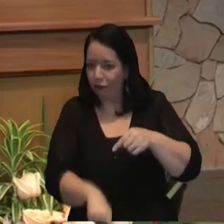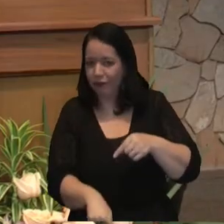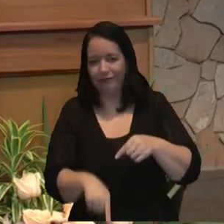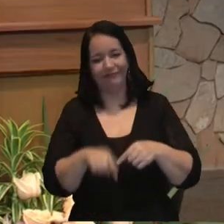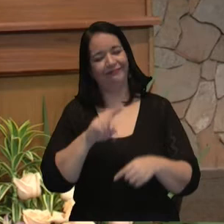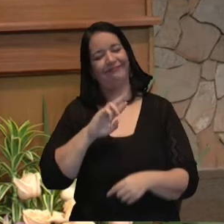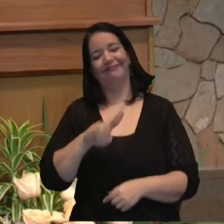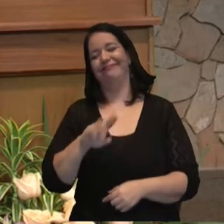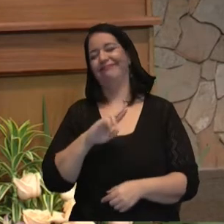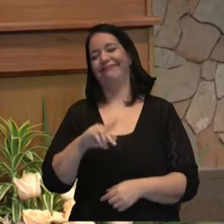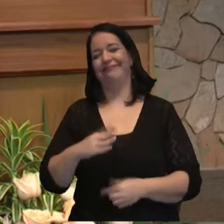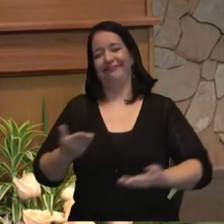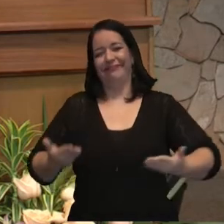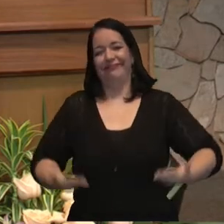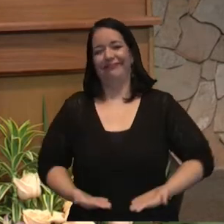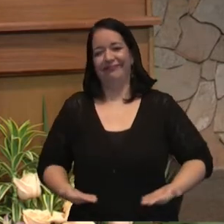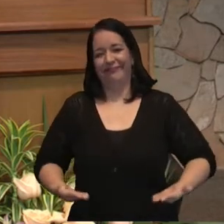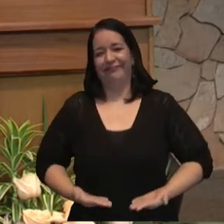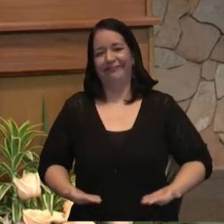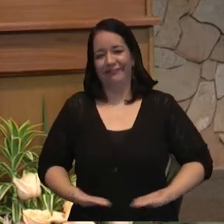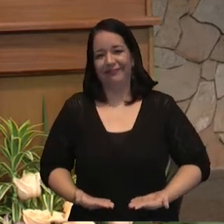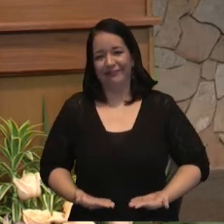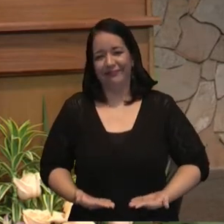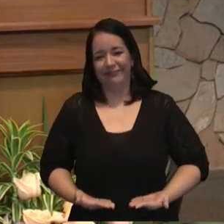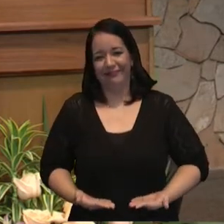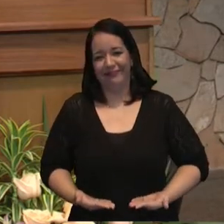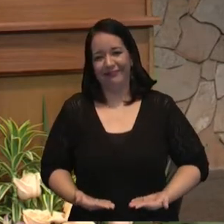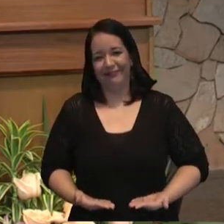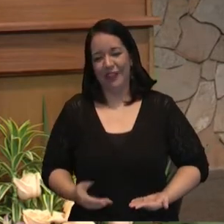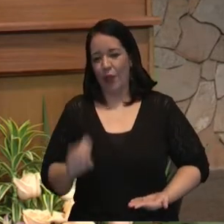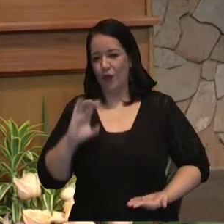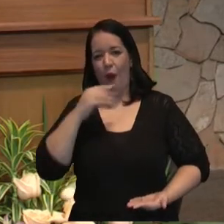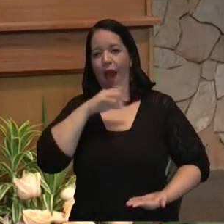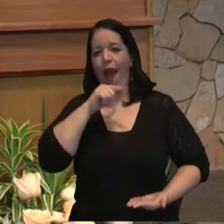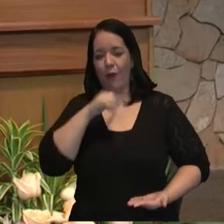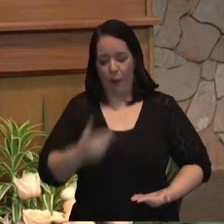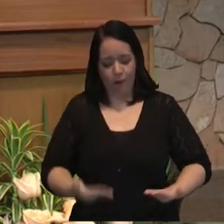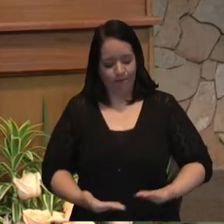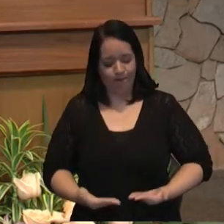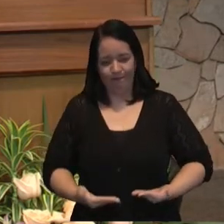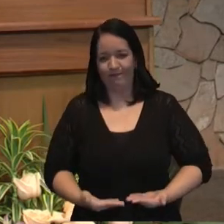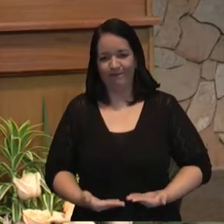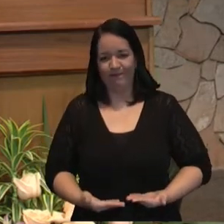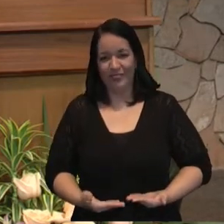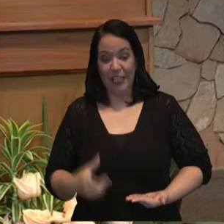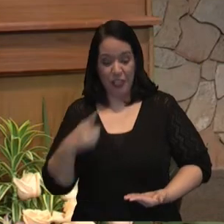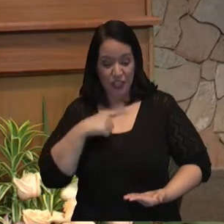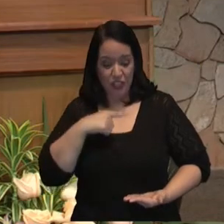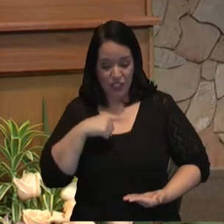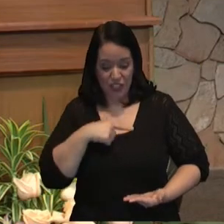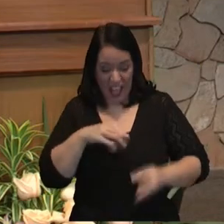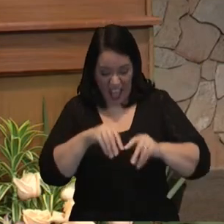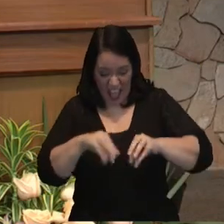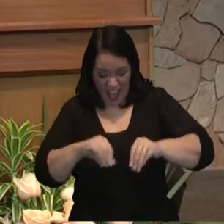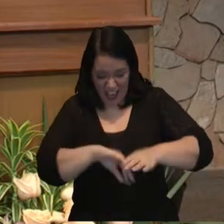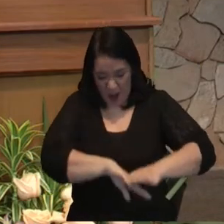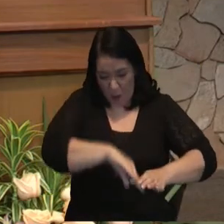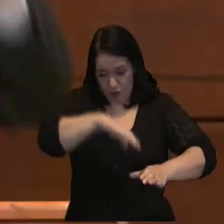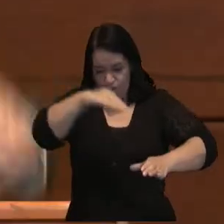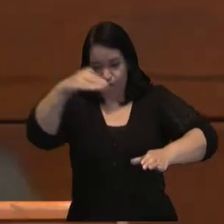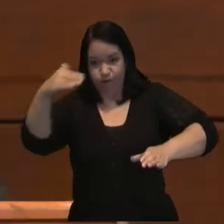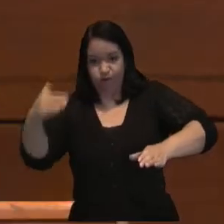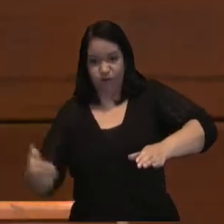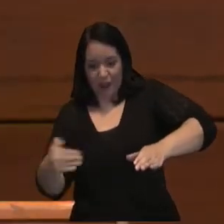pastor. Batia na nossa cintura. Havia ali um banco de areia imenso. E pelo menos há mais